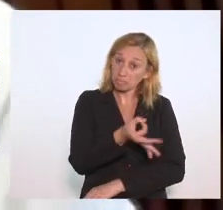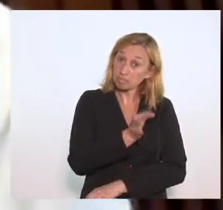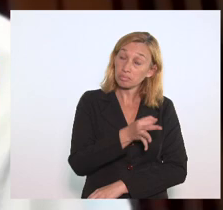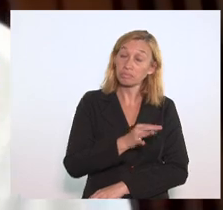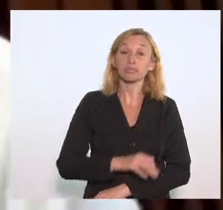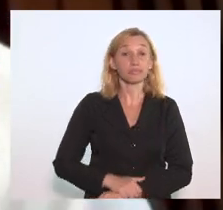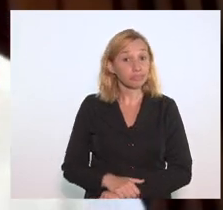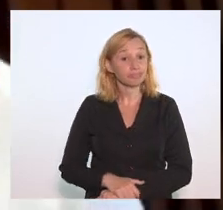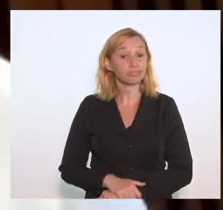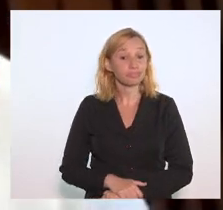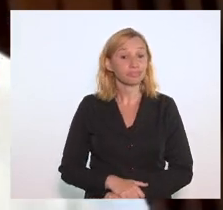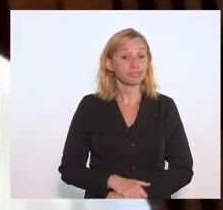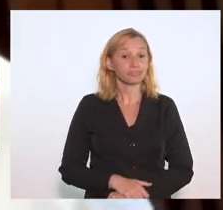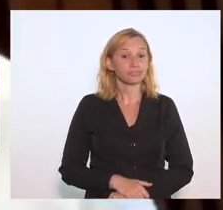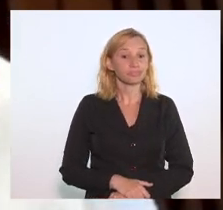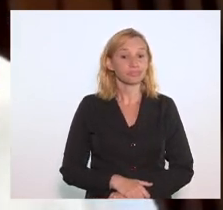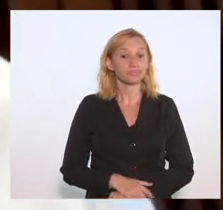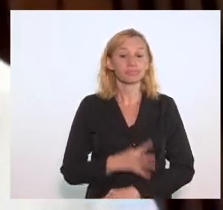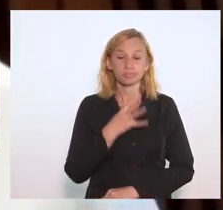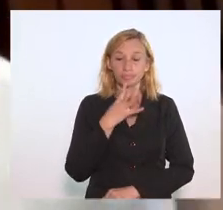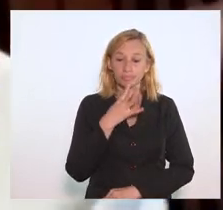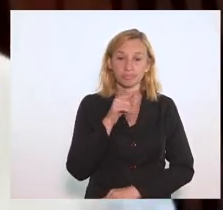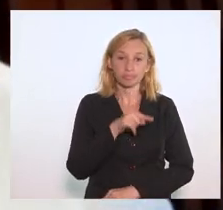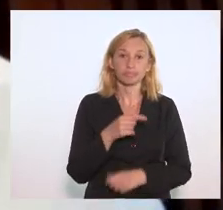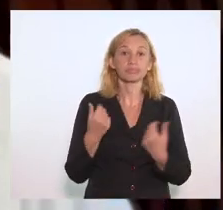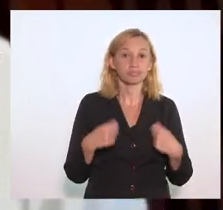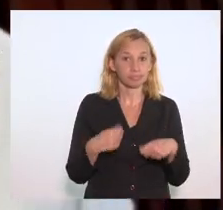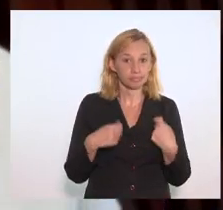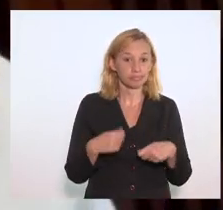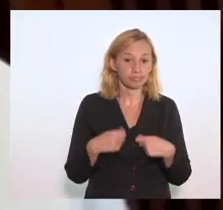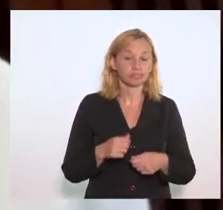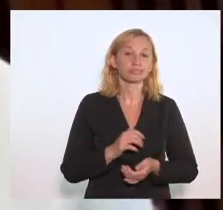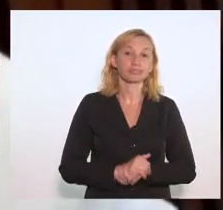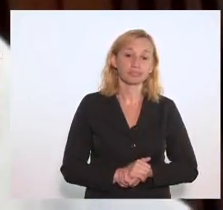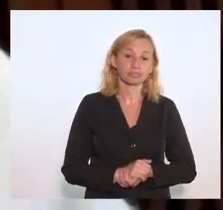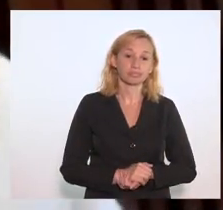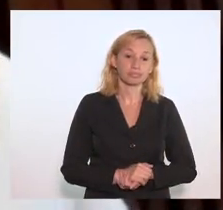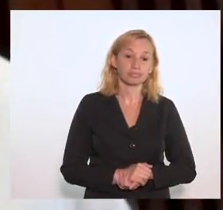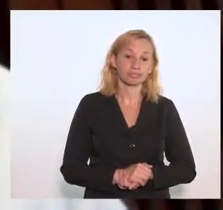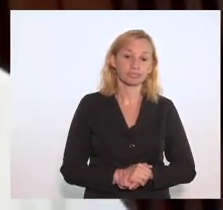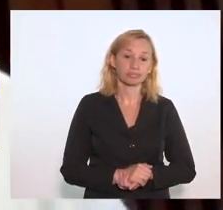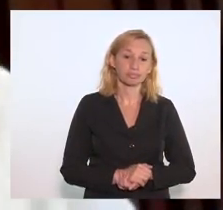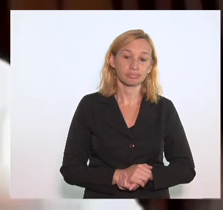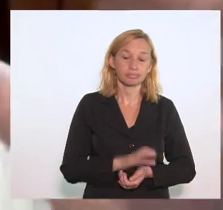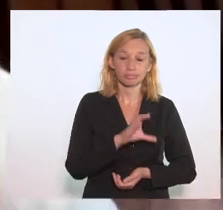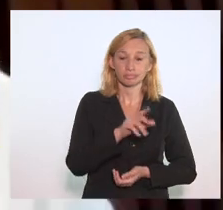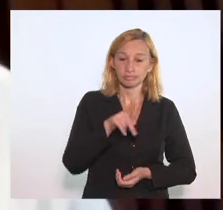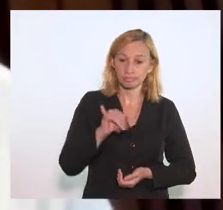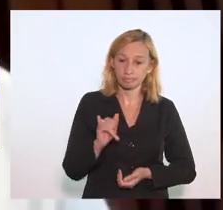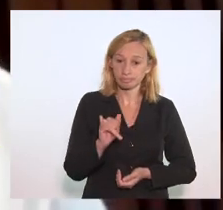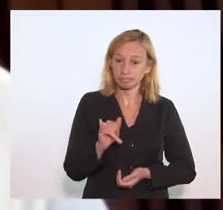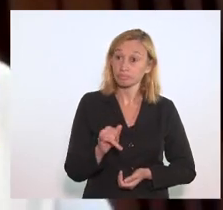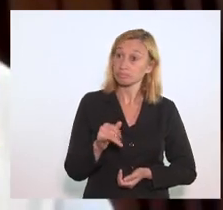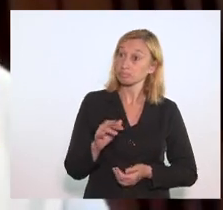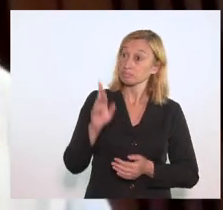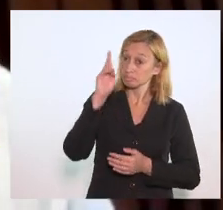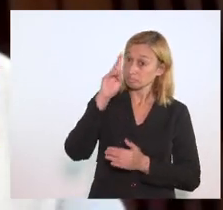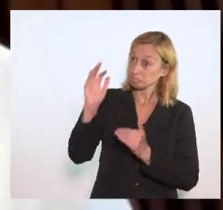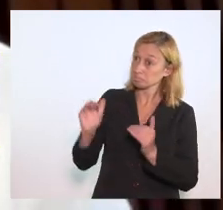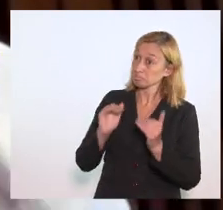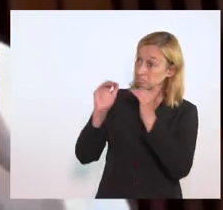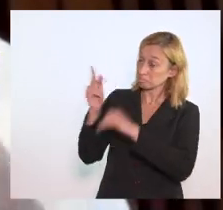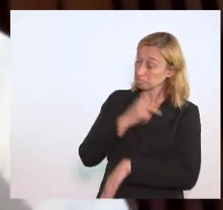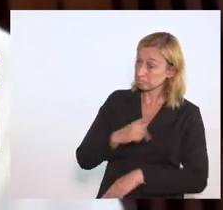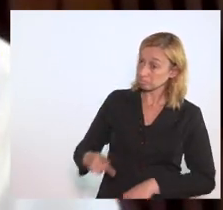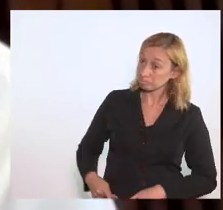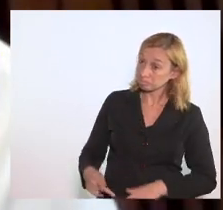se nós reconhecemos aqui a necessidade de punição, esse é o escopo da CPI, mas a Vossa Excelência encaminha uma proposta